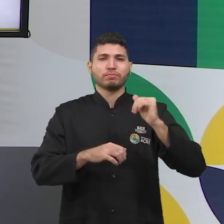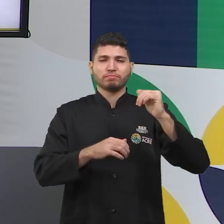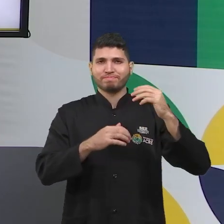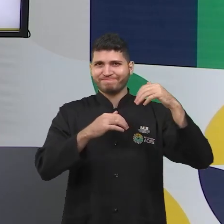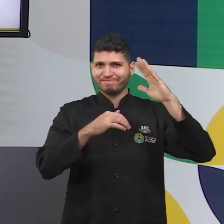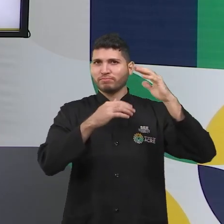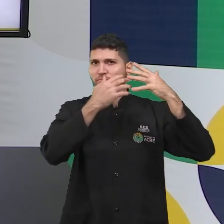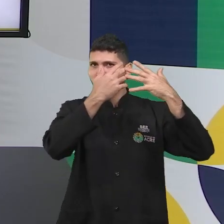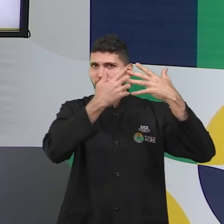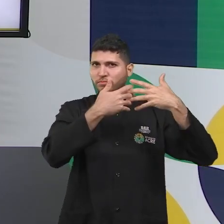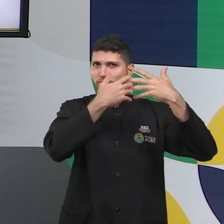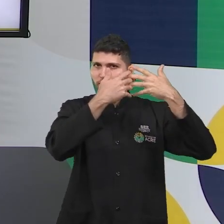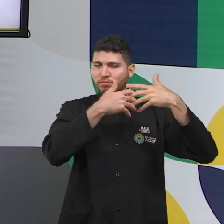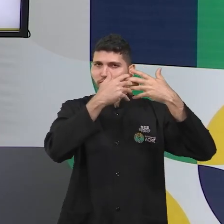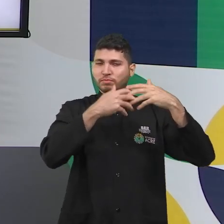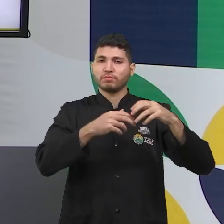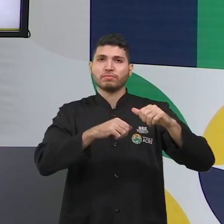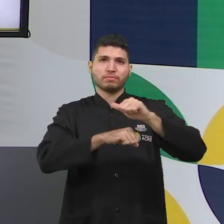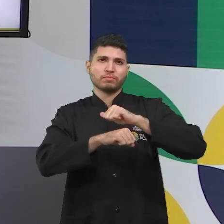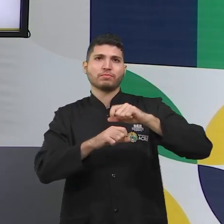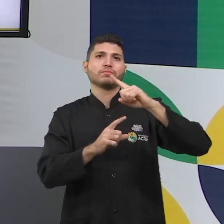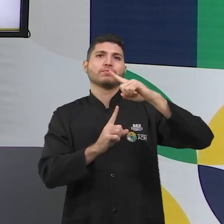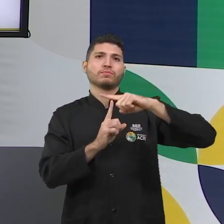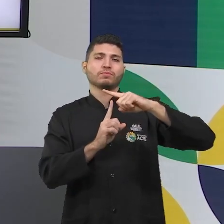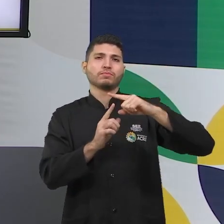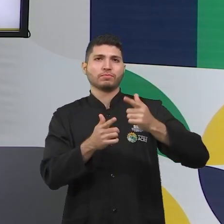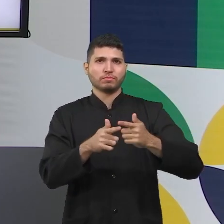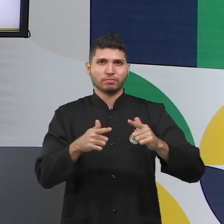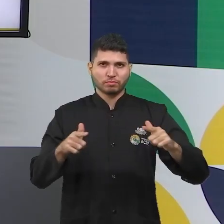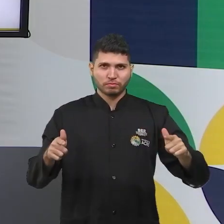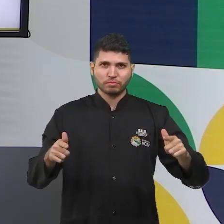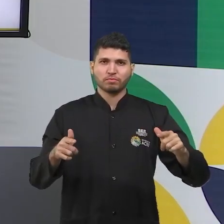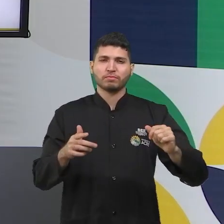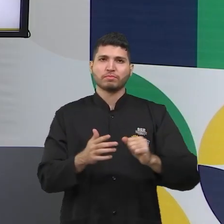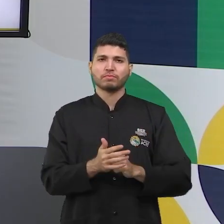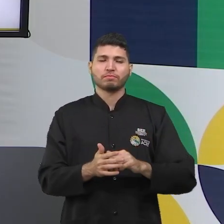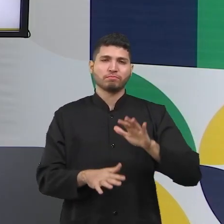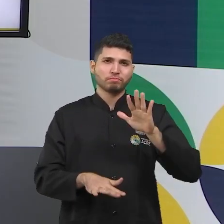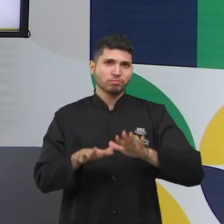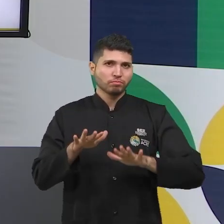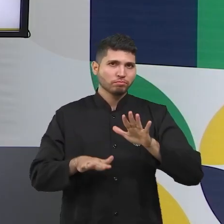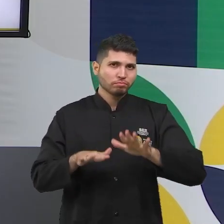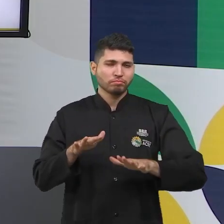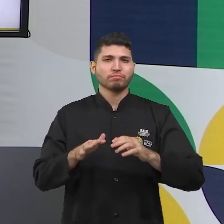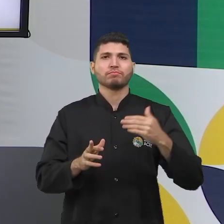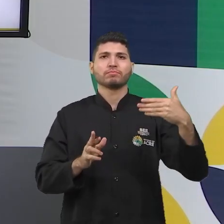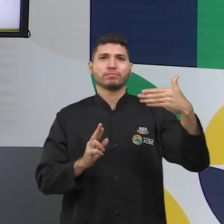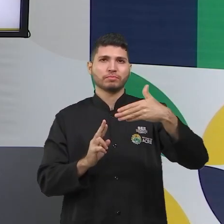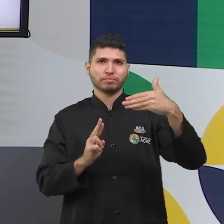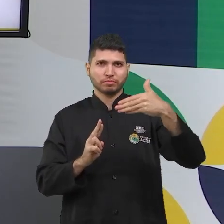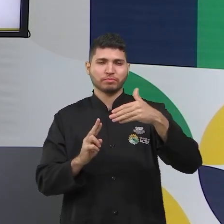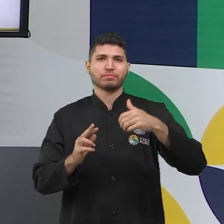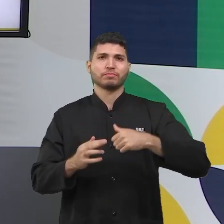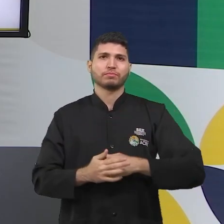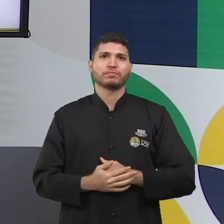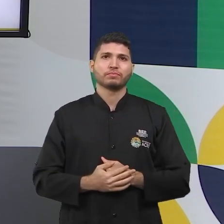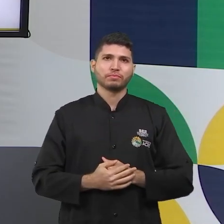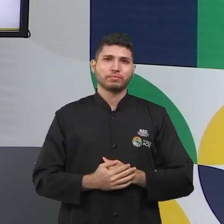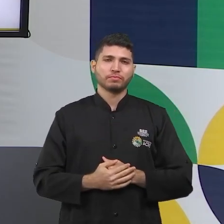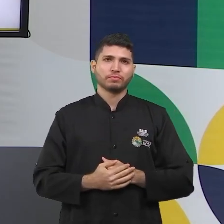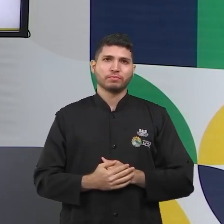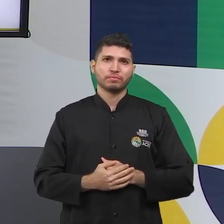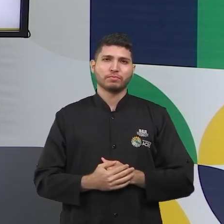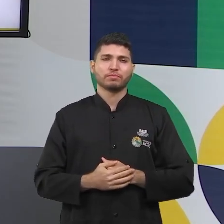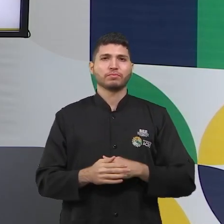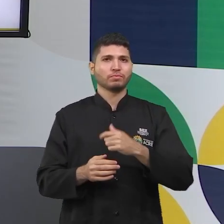advérbios, ele é uma classe gramatical que é invariável, que se refere a